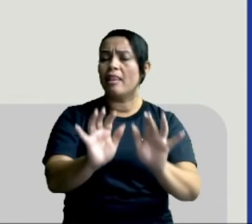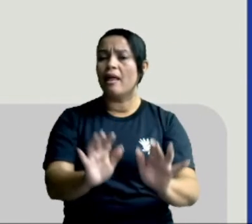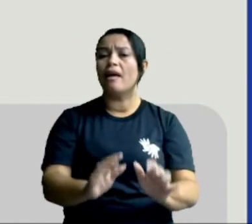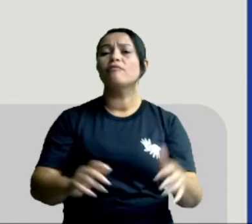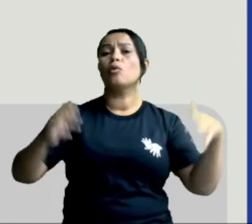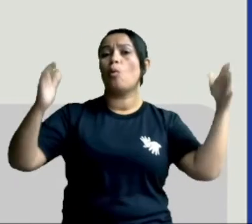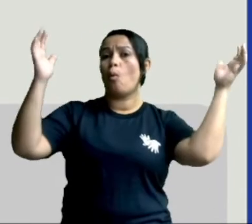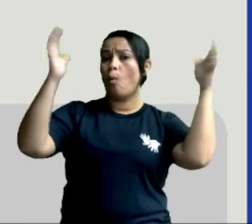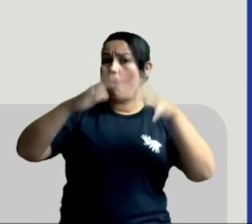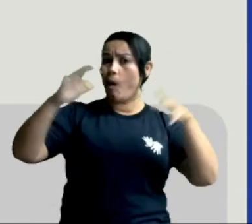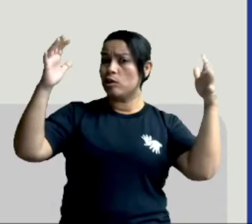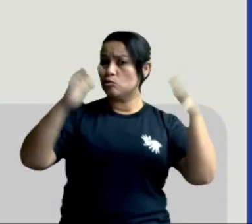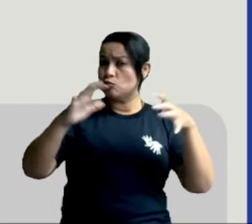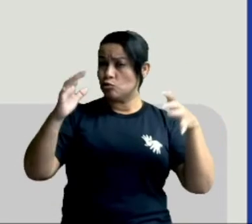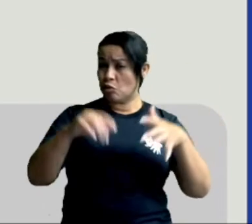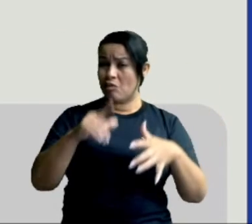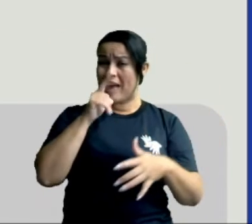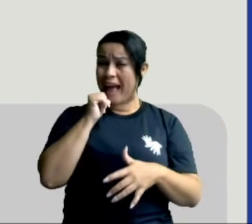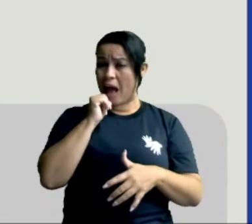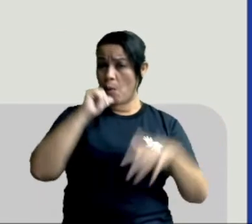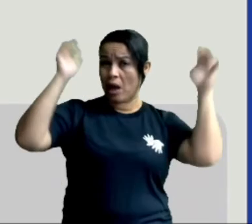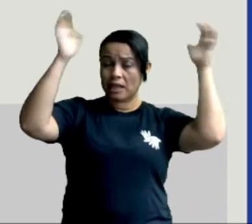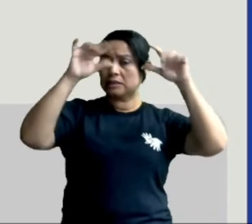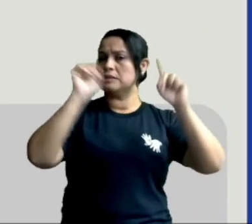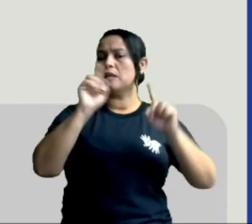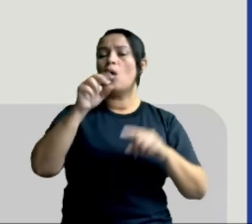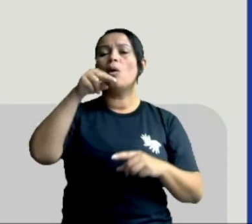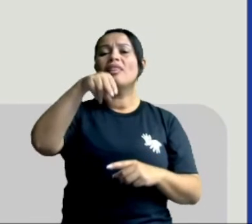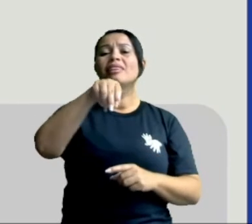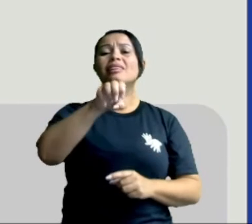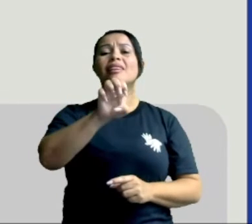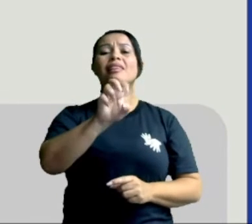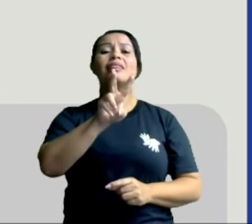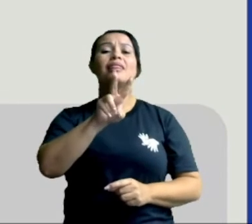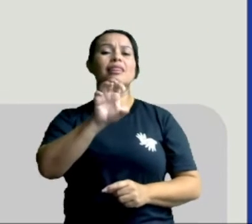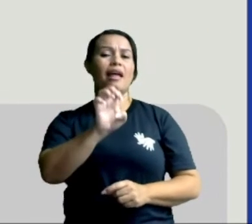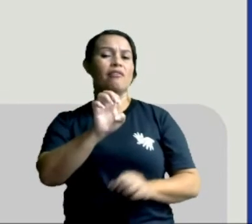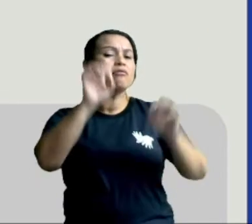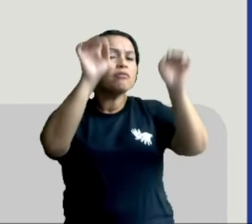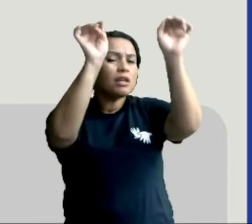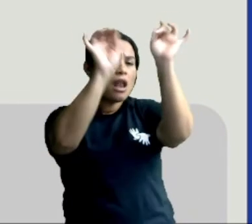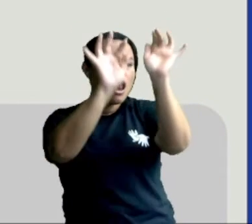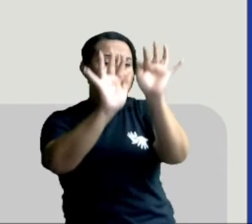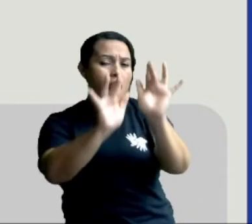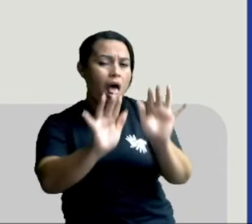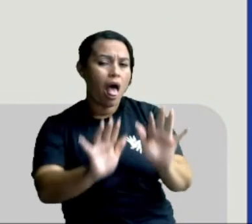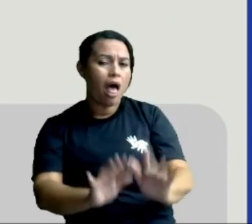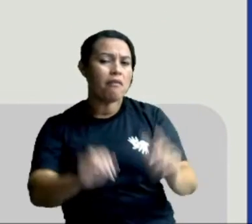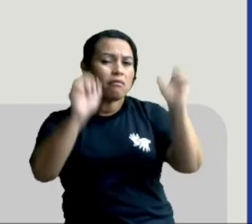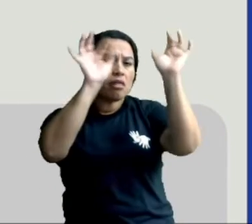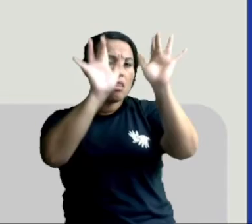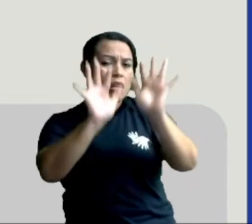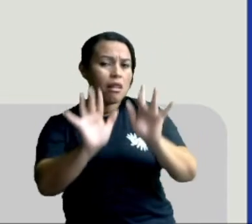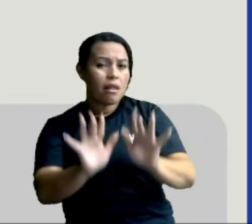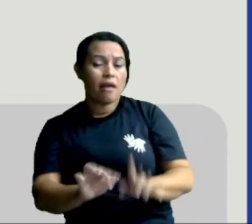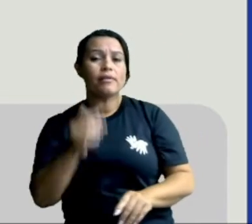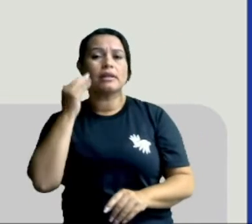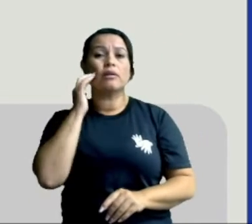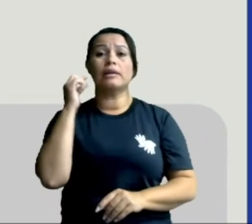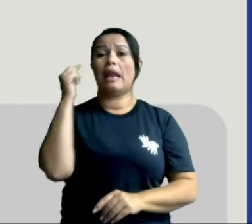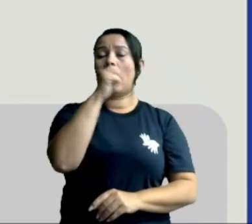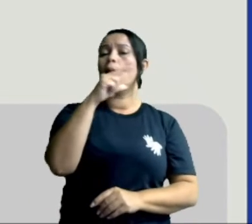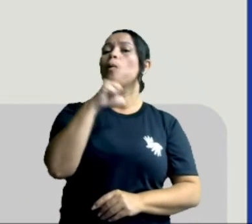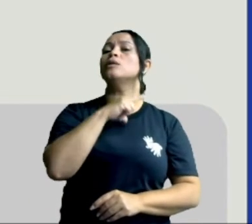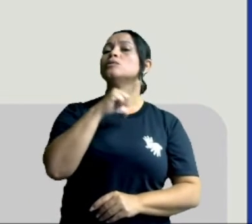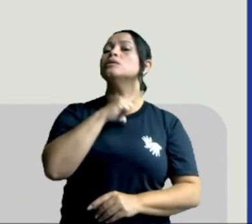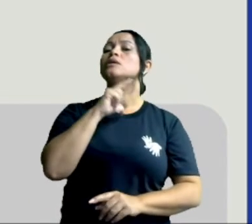um cai água não hein cai neve quando a gente fala de precipitação a gente tá falando de chuva estão lá quando